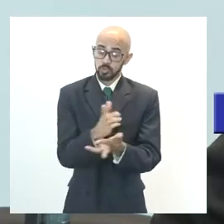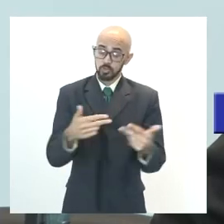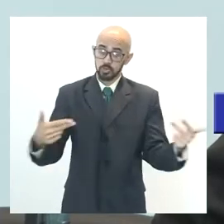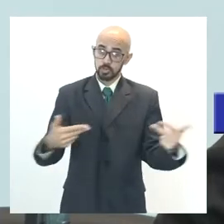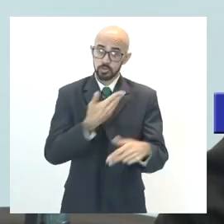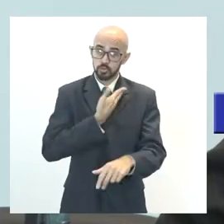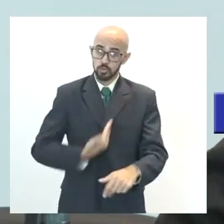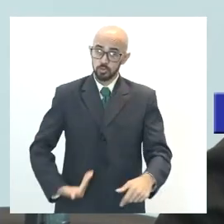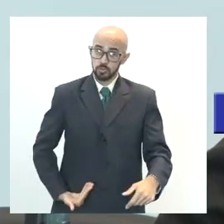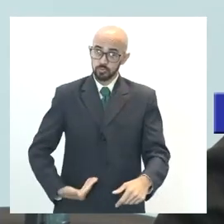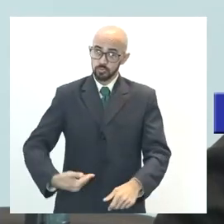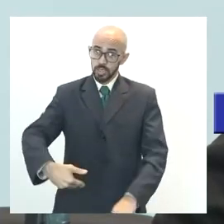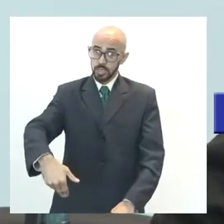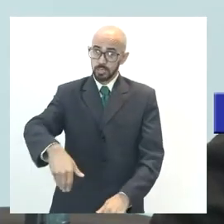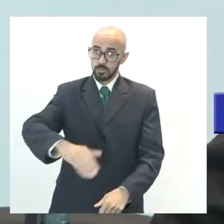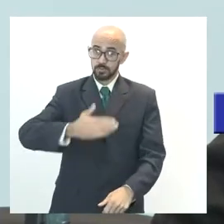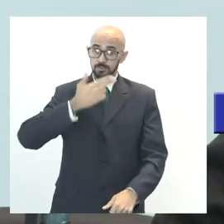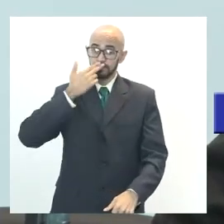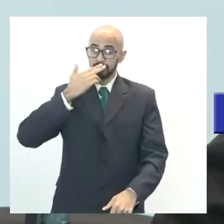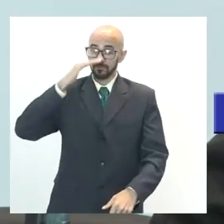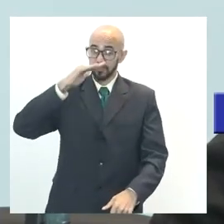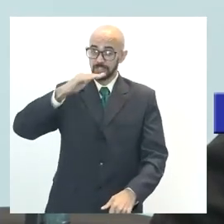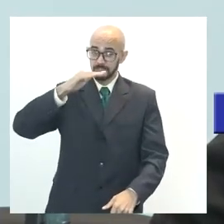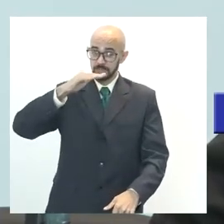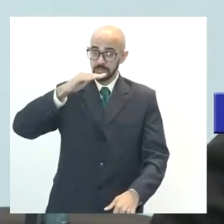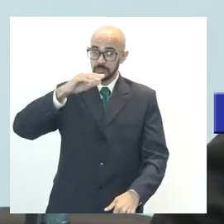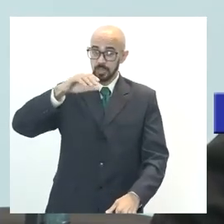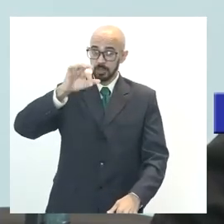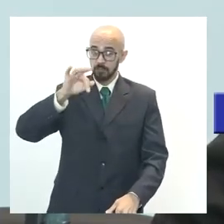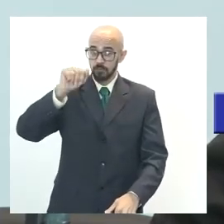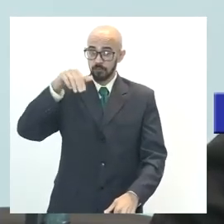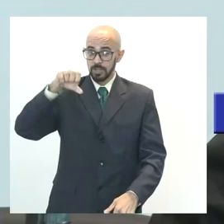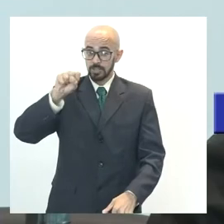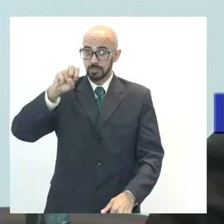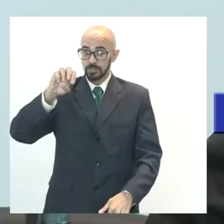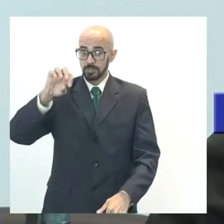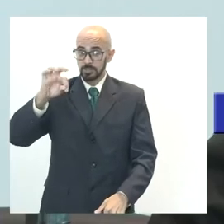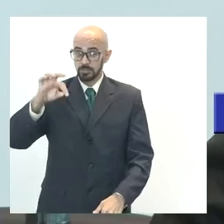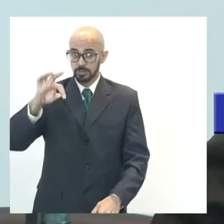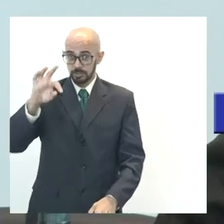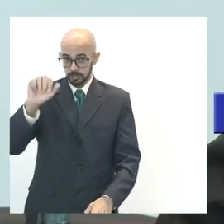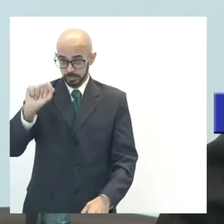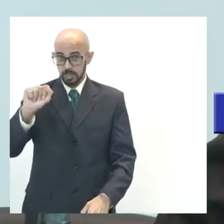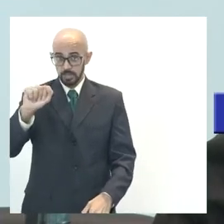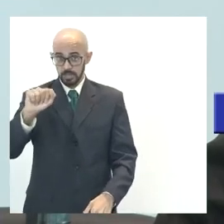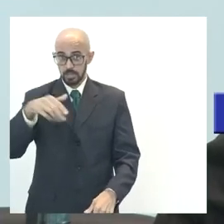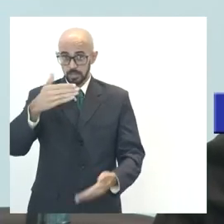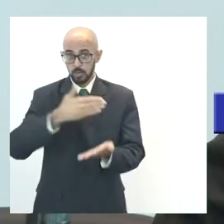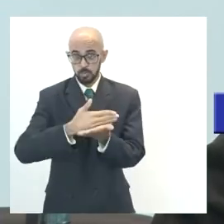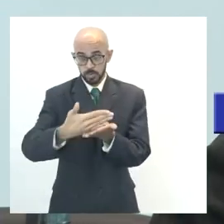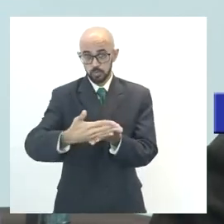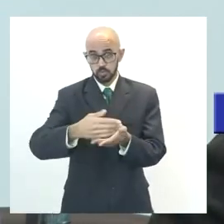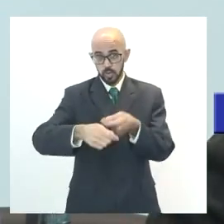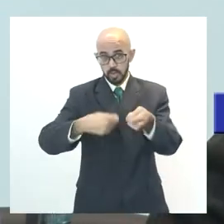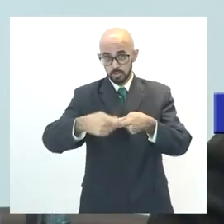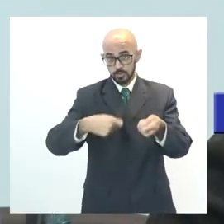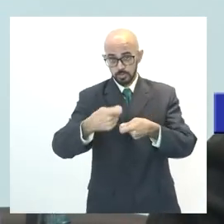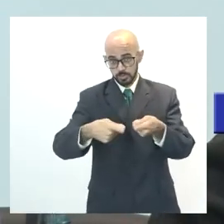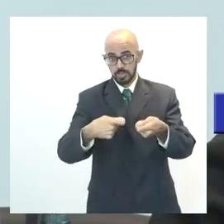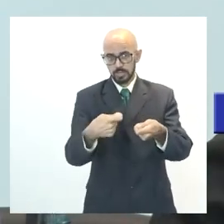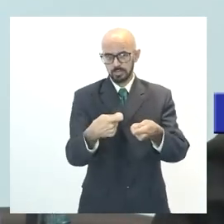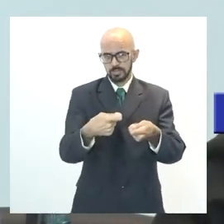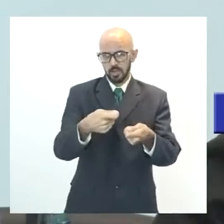governo fascista ele começou a sua gestão colocando companheiros da base